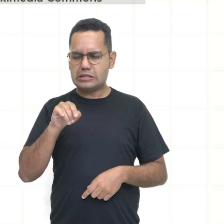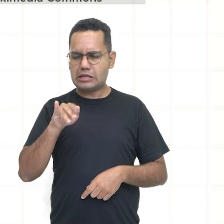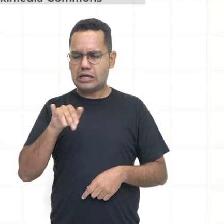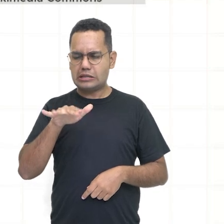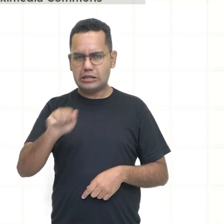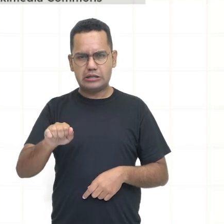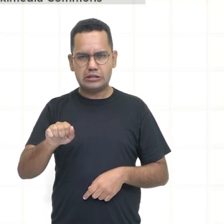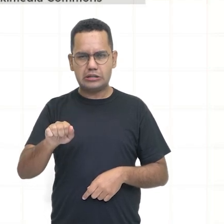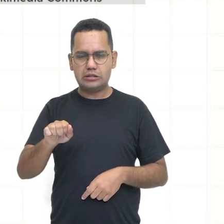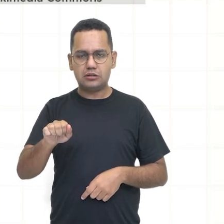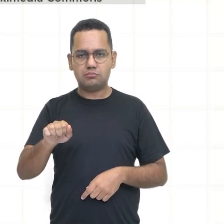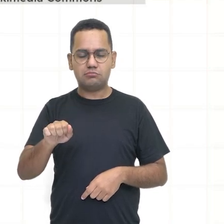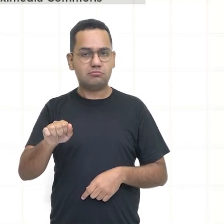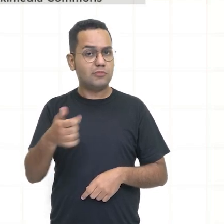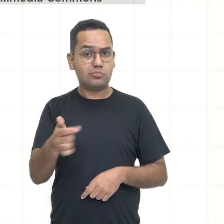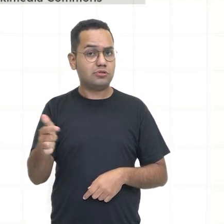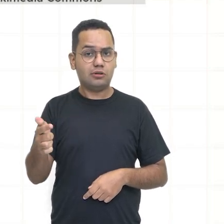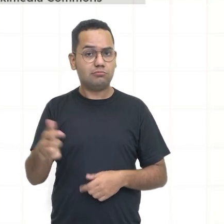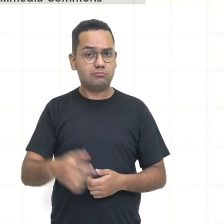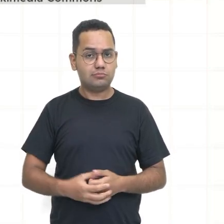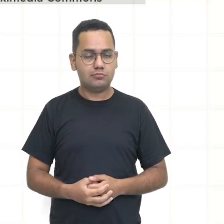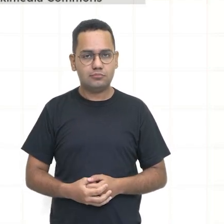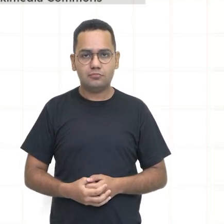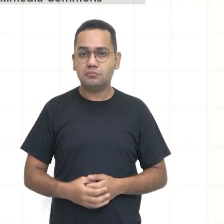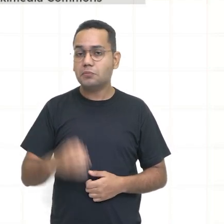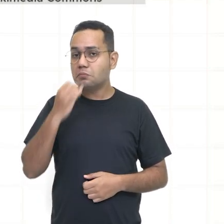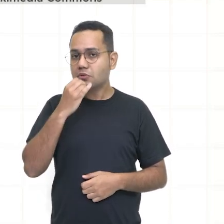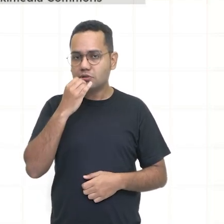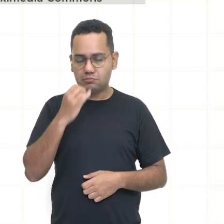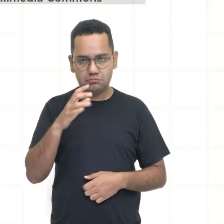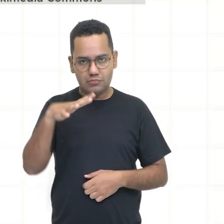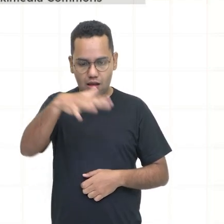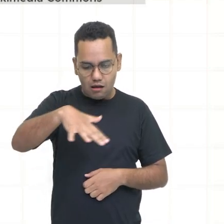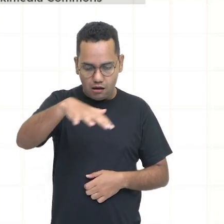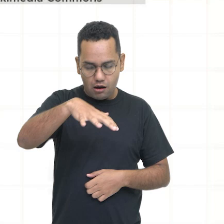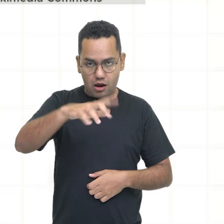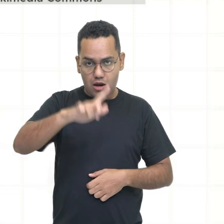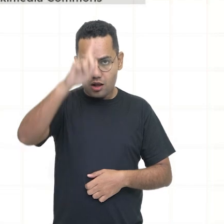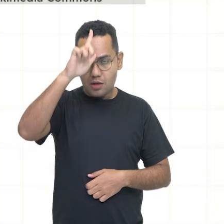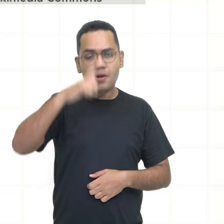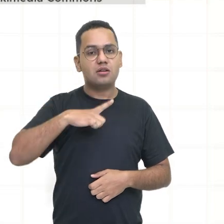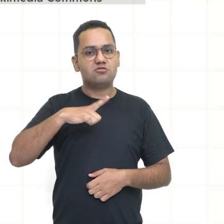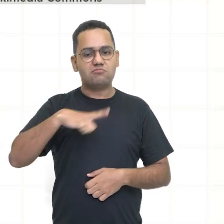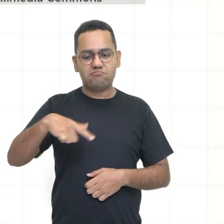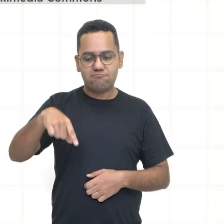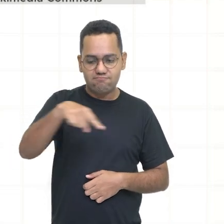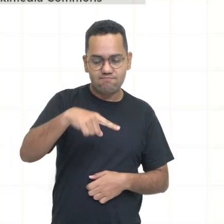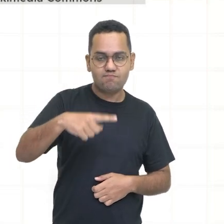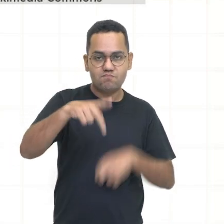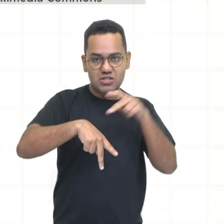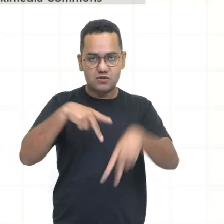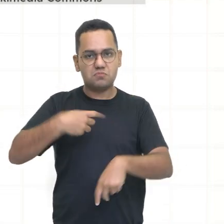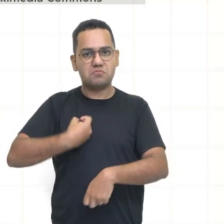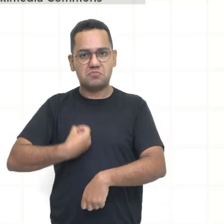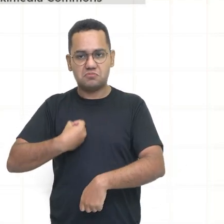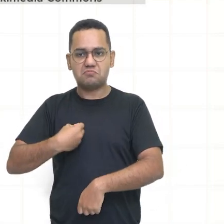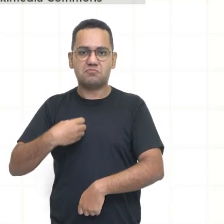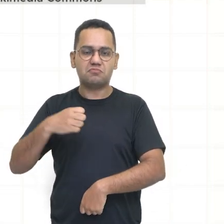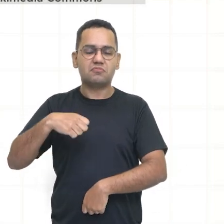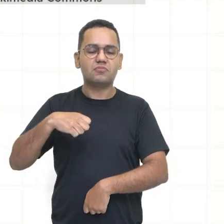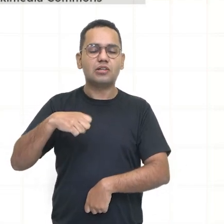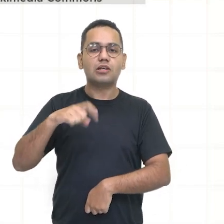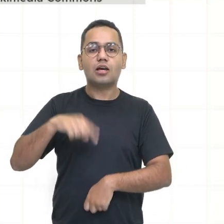muito bem isso aqui. O que acontece? Dentro da sociedade alemã havia a presença de judeus. Então, a olhos